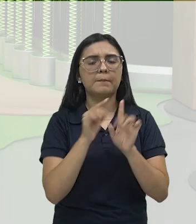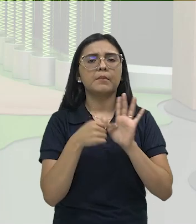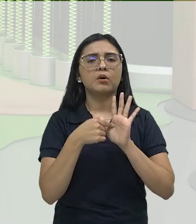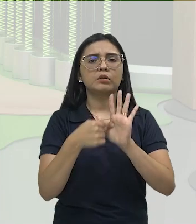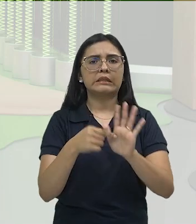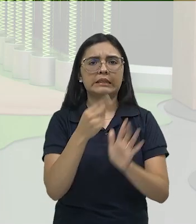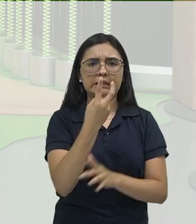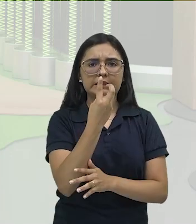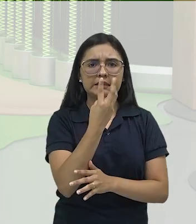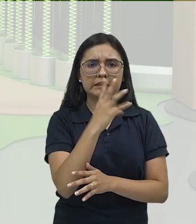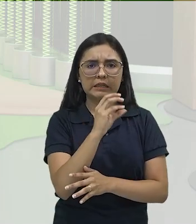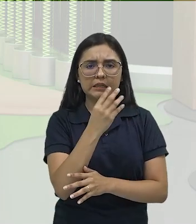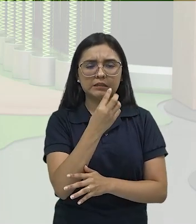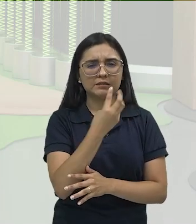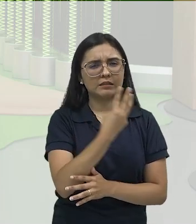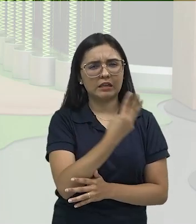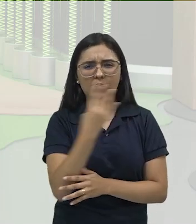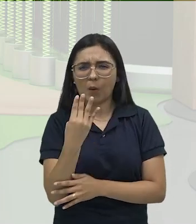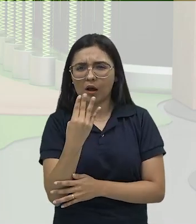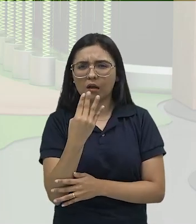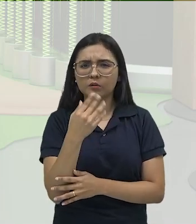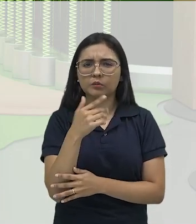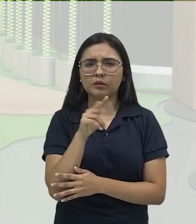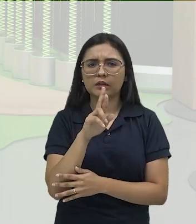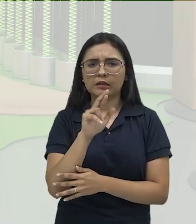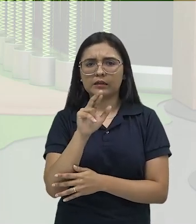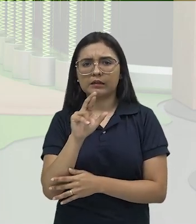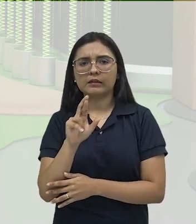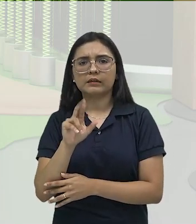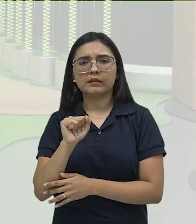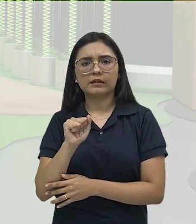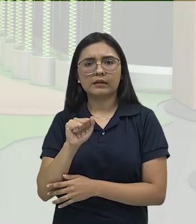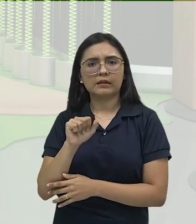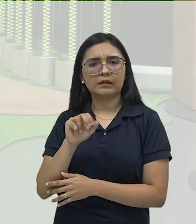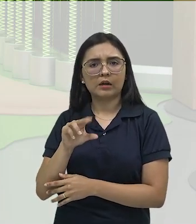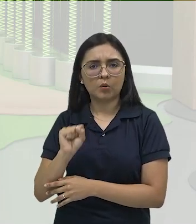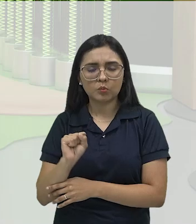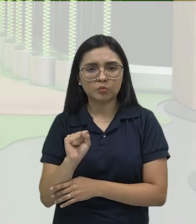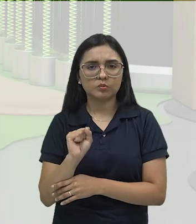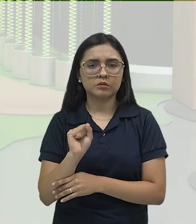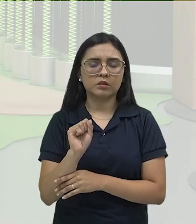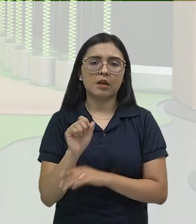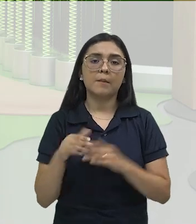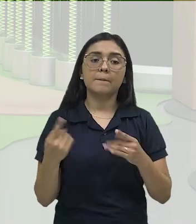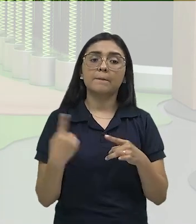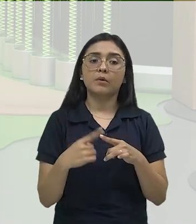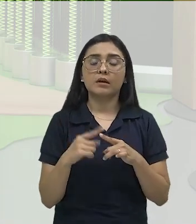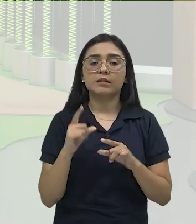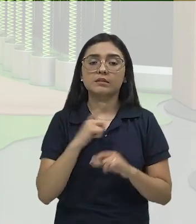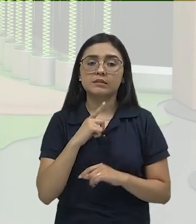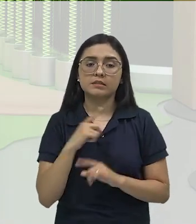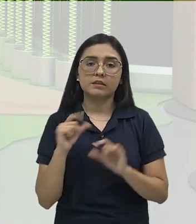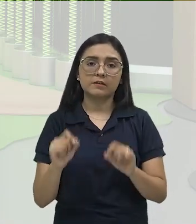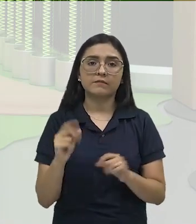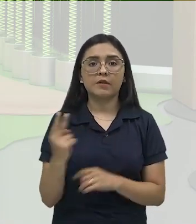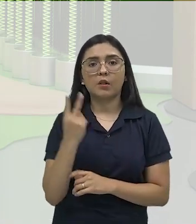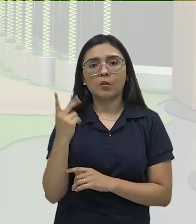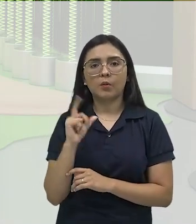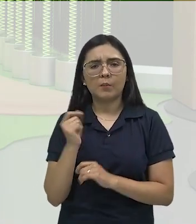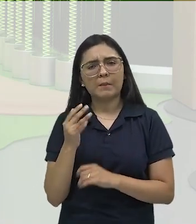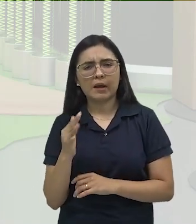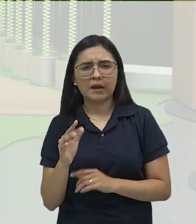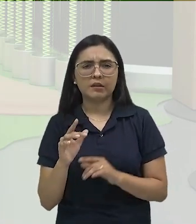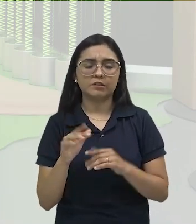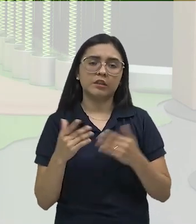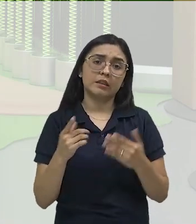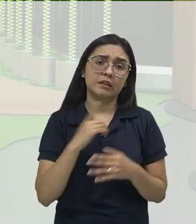para 34 graus Celsius. Como que é 26? Porque esse valor que a gente está falando, gente, é uma média, tá? Então,